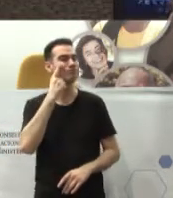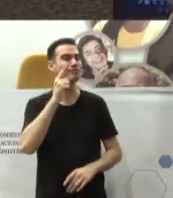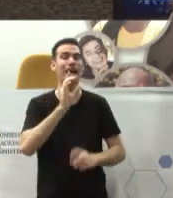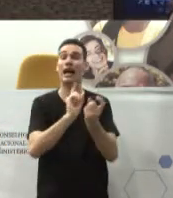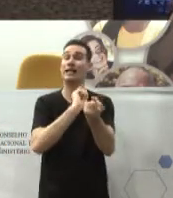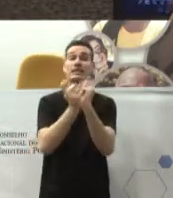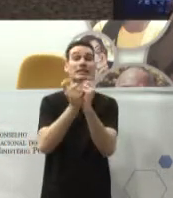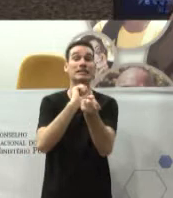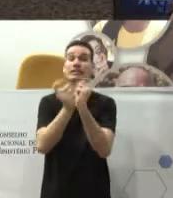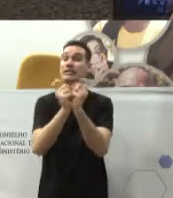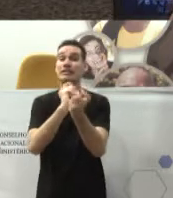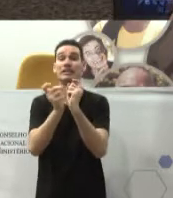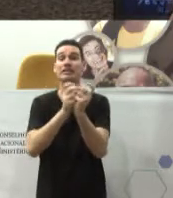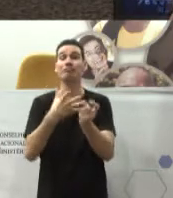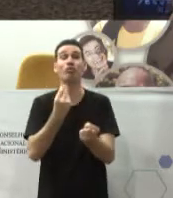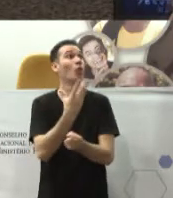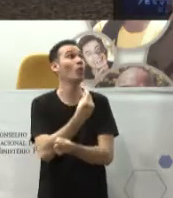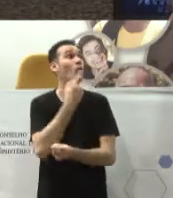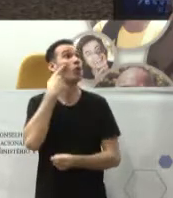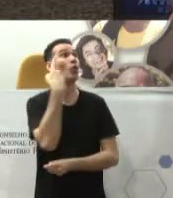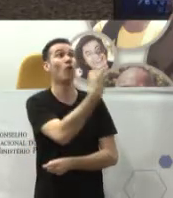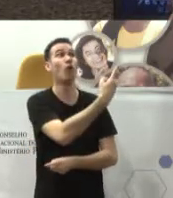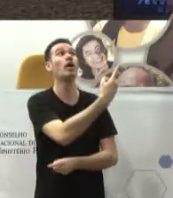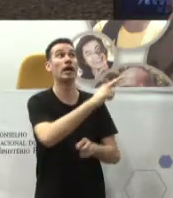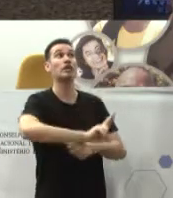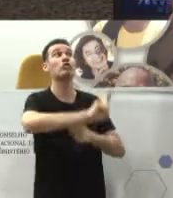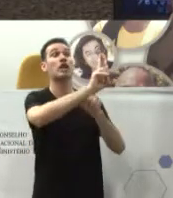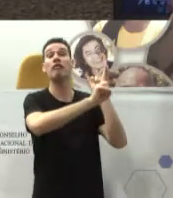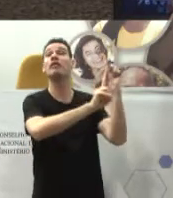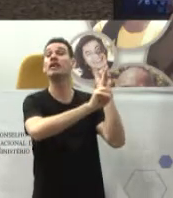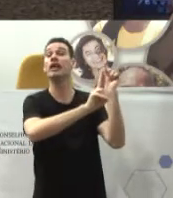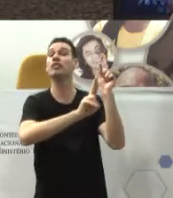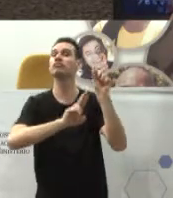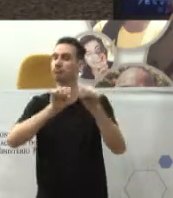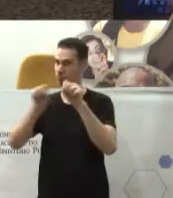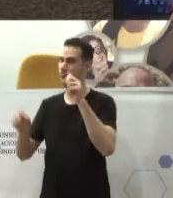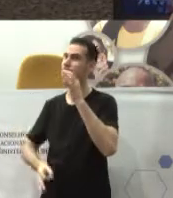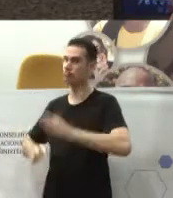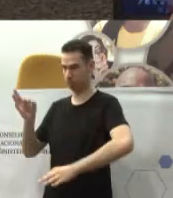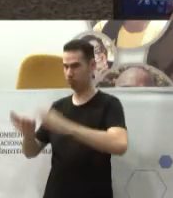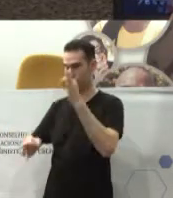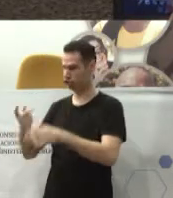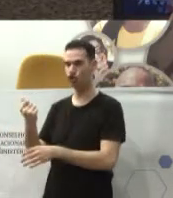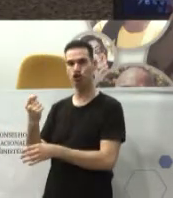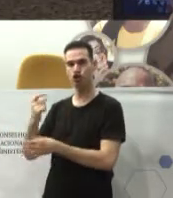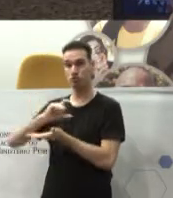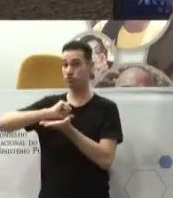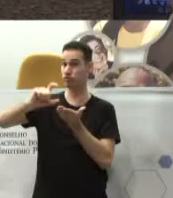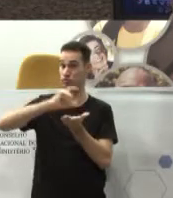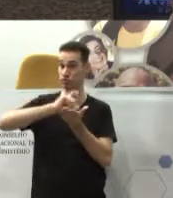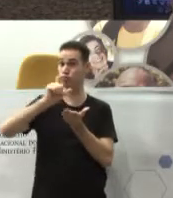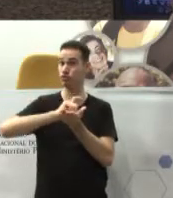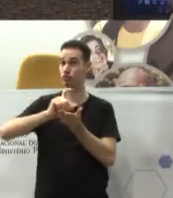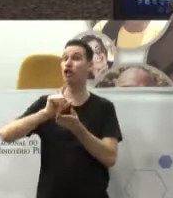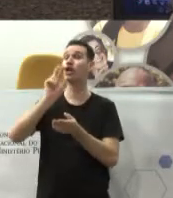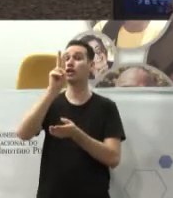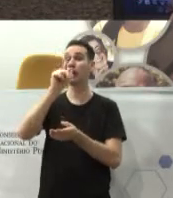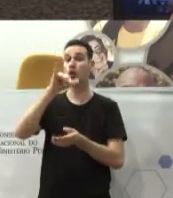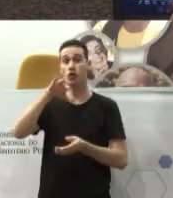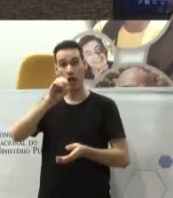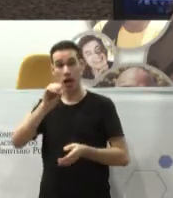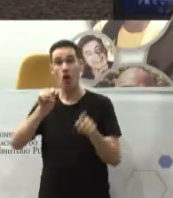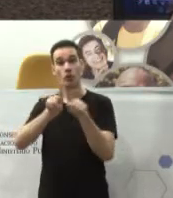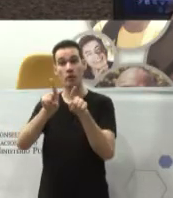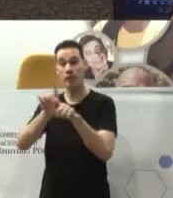o tamanho. Está no colo do Poder Judiciário. Isso impacta o orçamento, tanto da União como dos estados e do